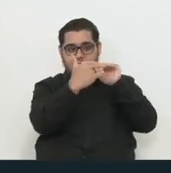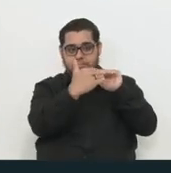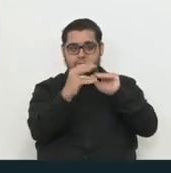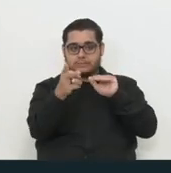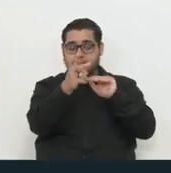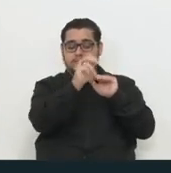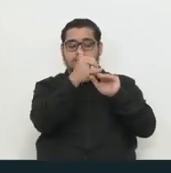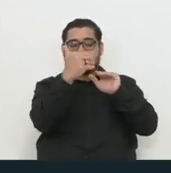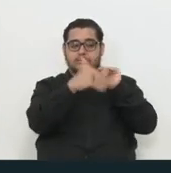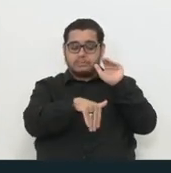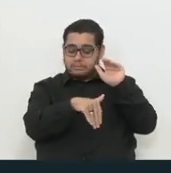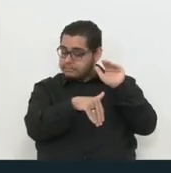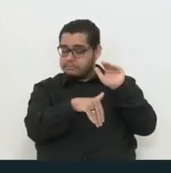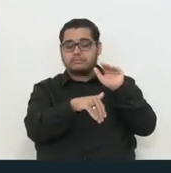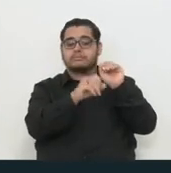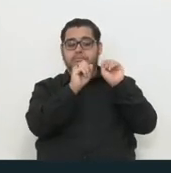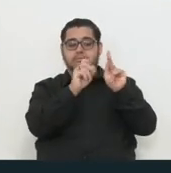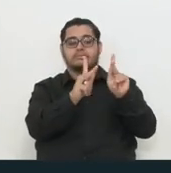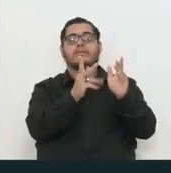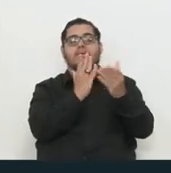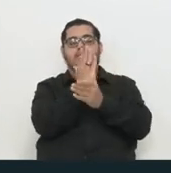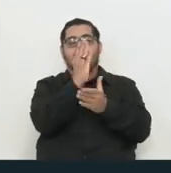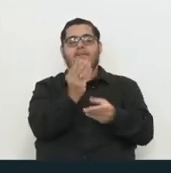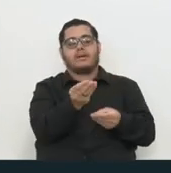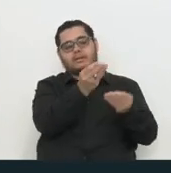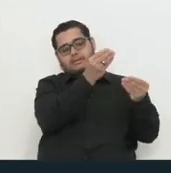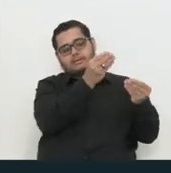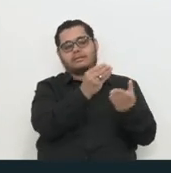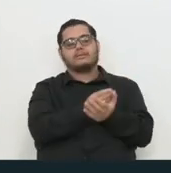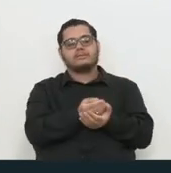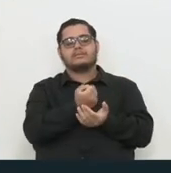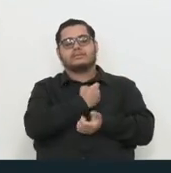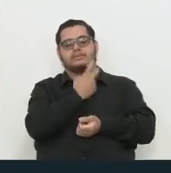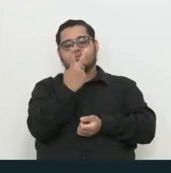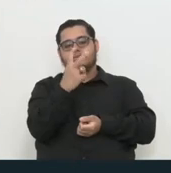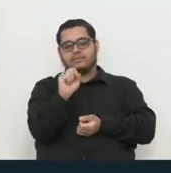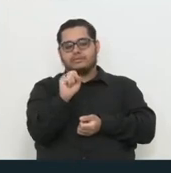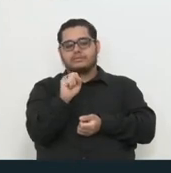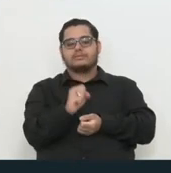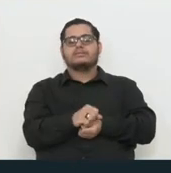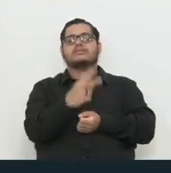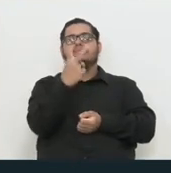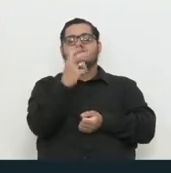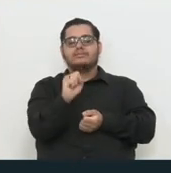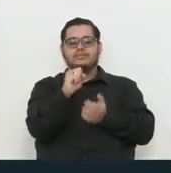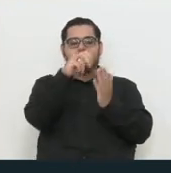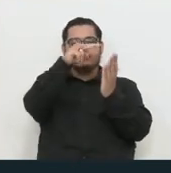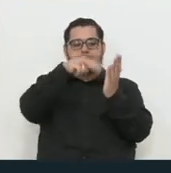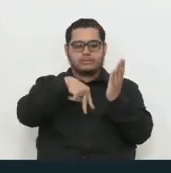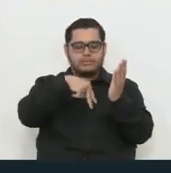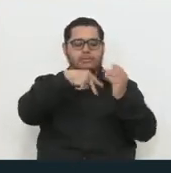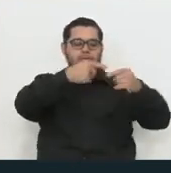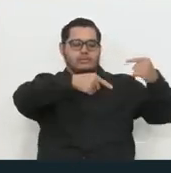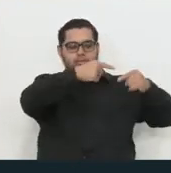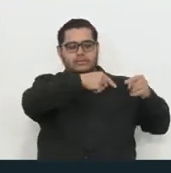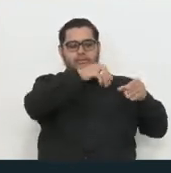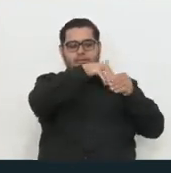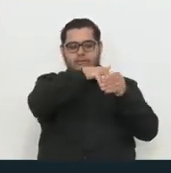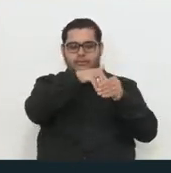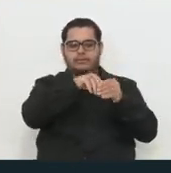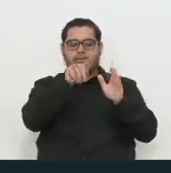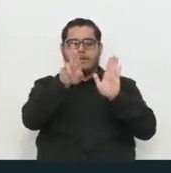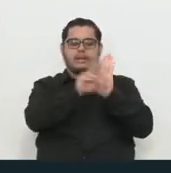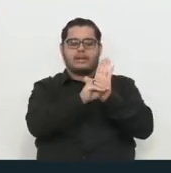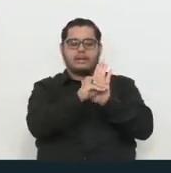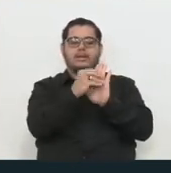os contratos se manifestem encerrado a votação aprovado em caminhos se 28 leitura discussão em votação do requerimento 534 2023